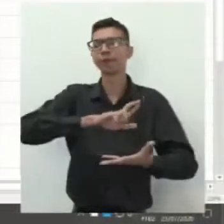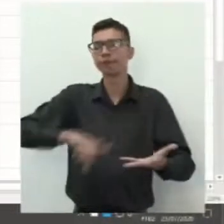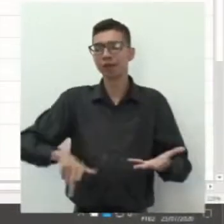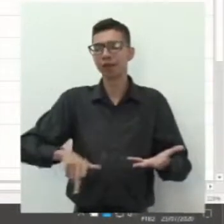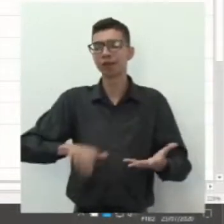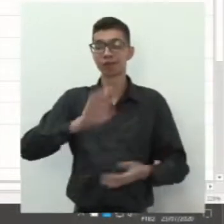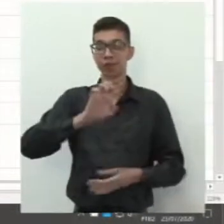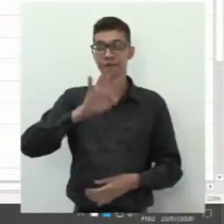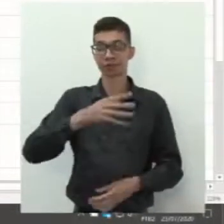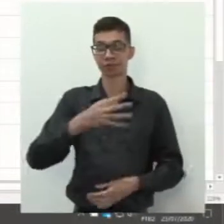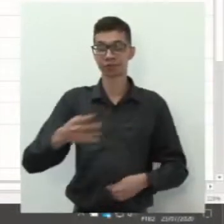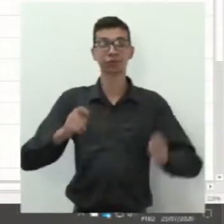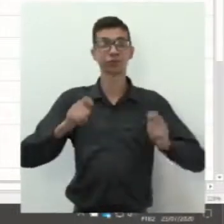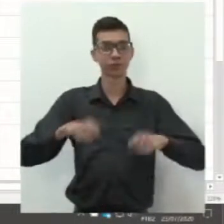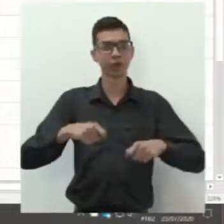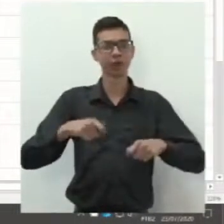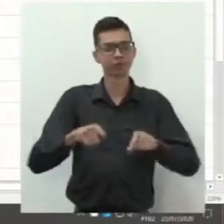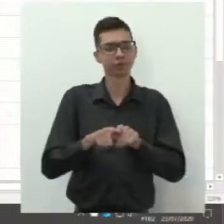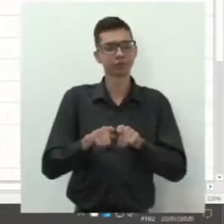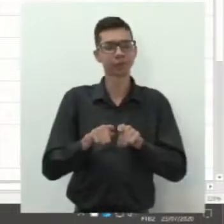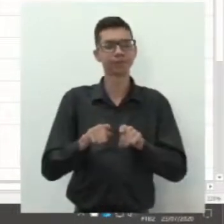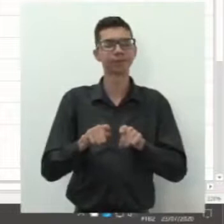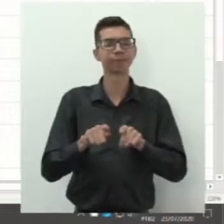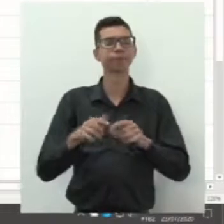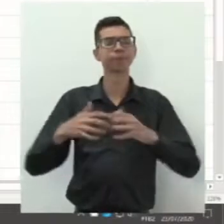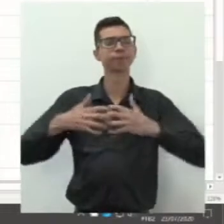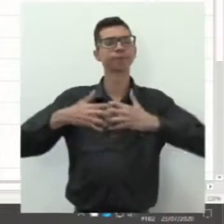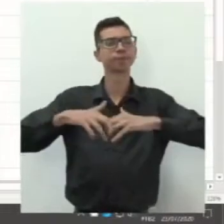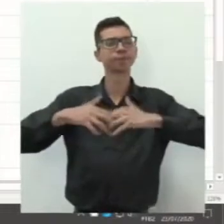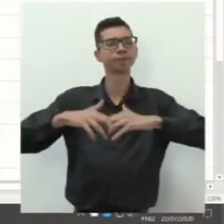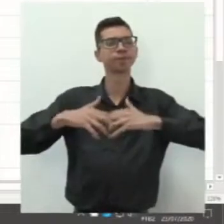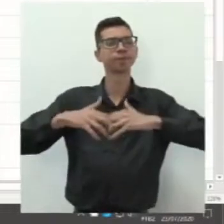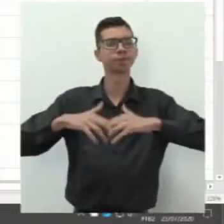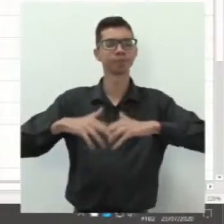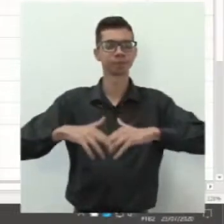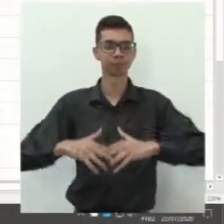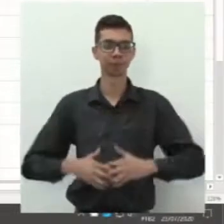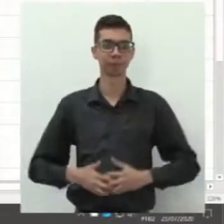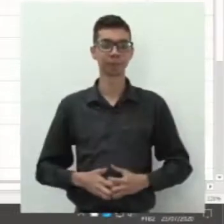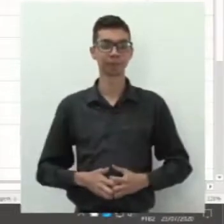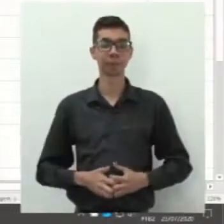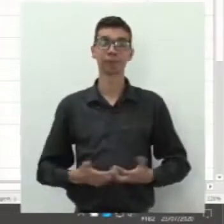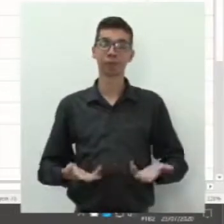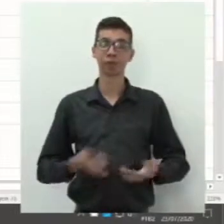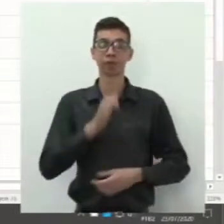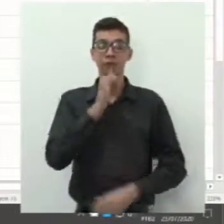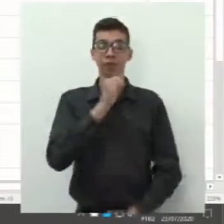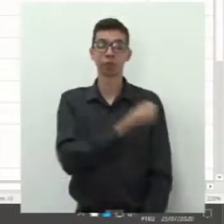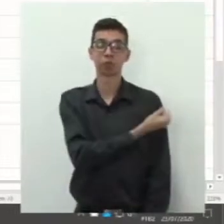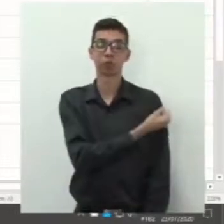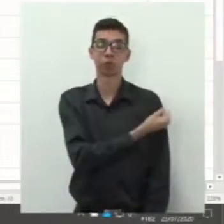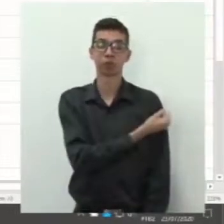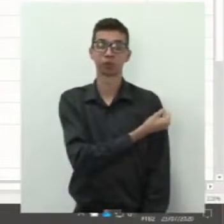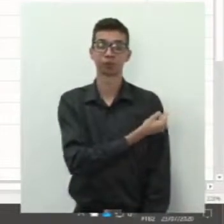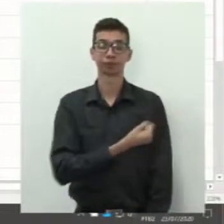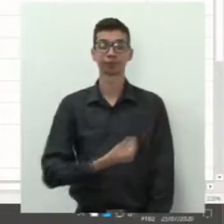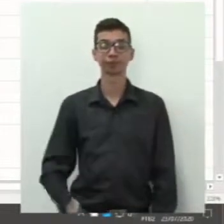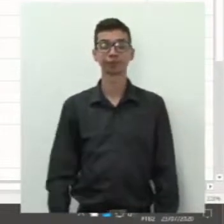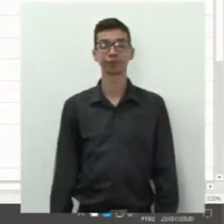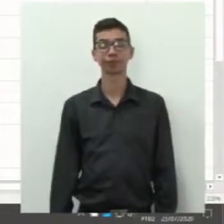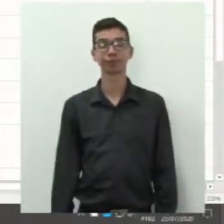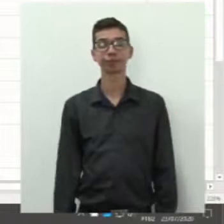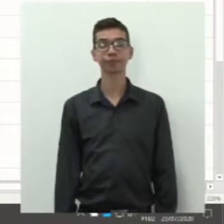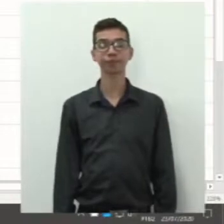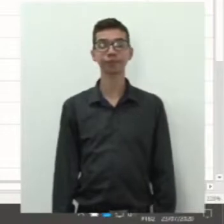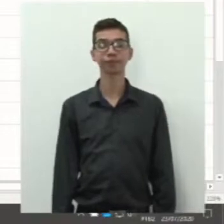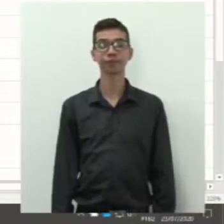entender esses tipos de dados também, tá? Então, no caso aqui, ó, a gente está filtrando o valor, são números. E a gente tem uma caixinha